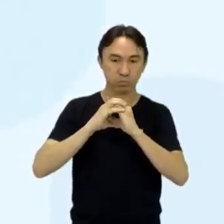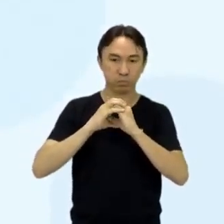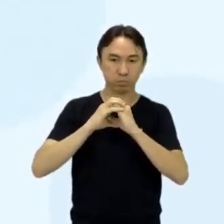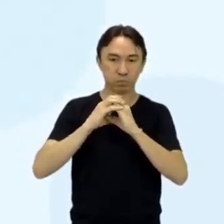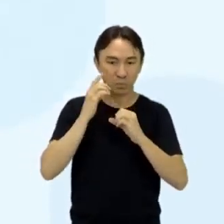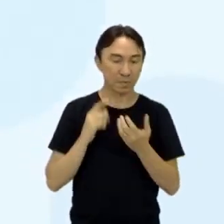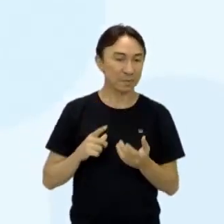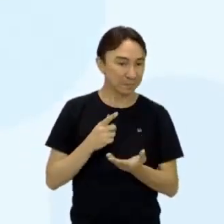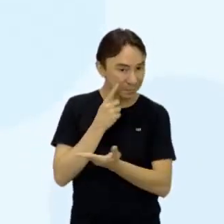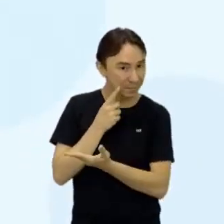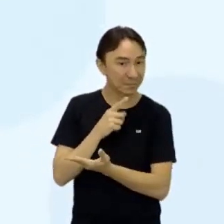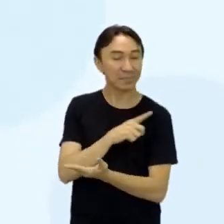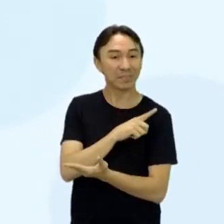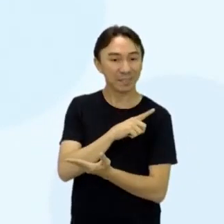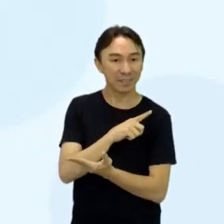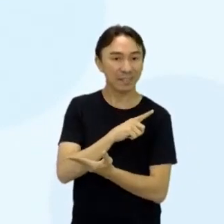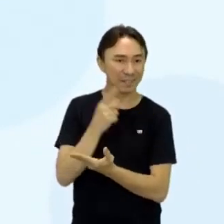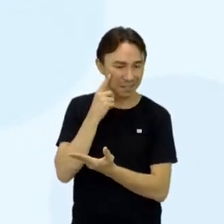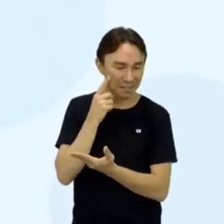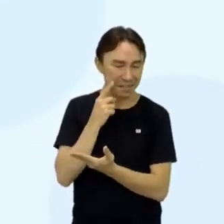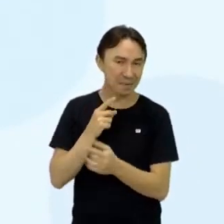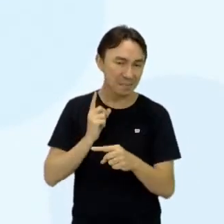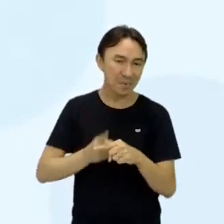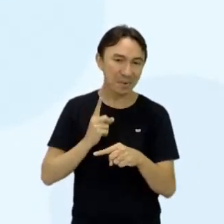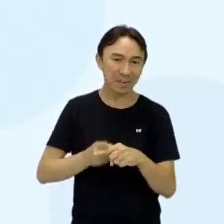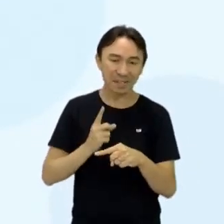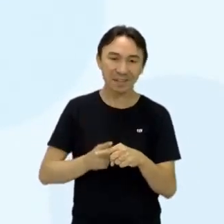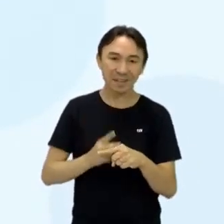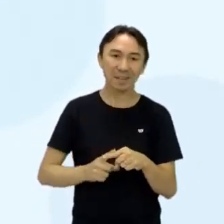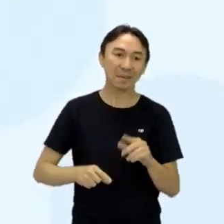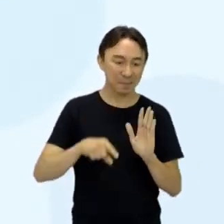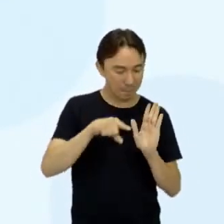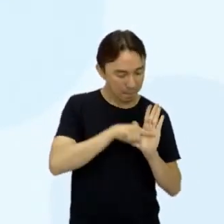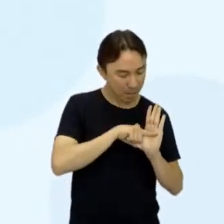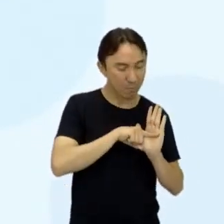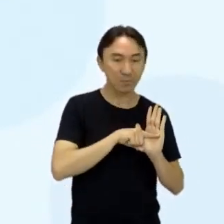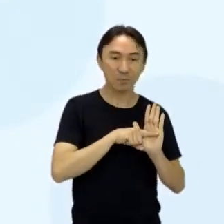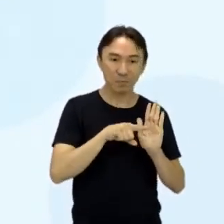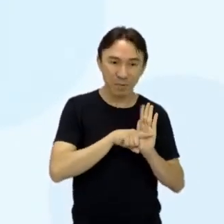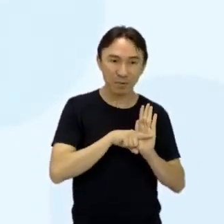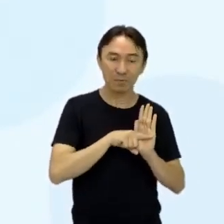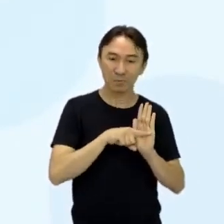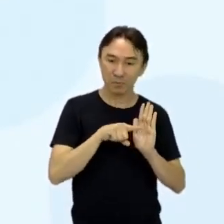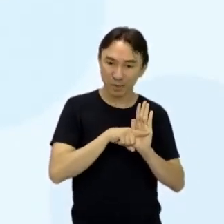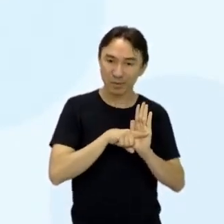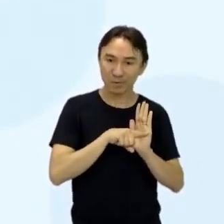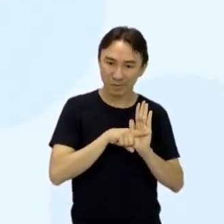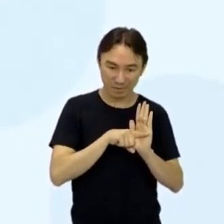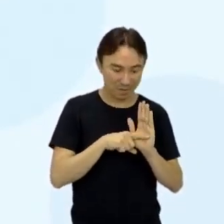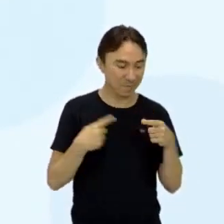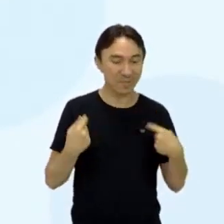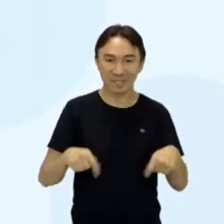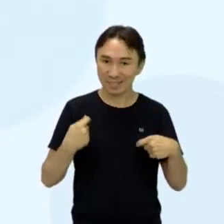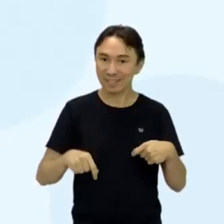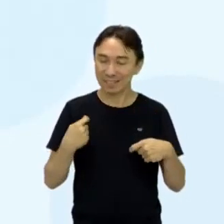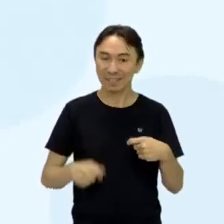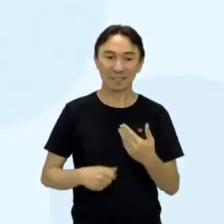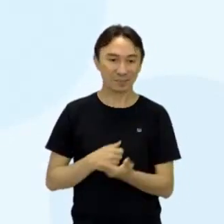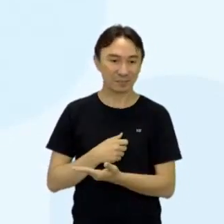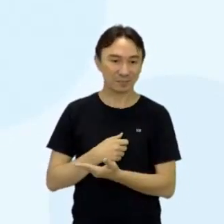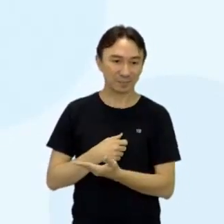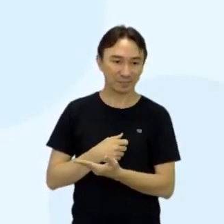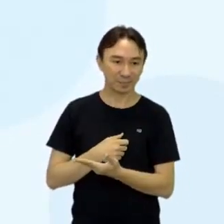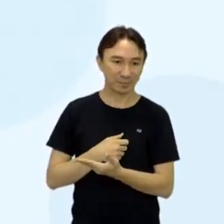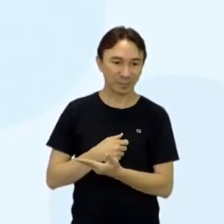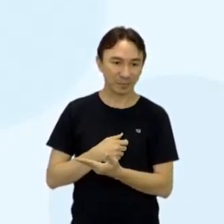causa dessa continha de menos aí, que não que é trocada, né? O oposto, tá certo? Vamos apagar aqui para